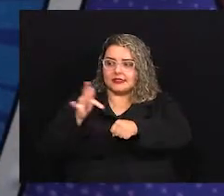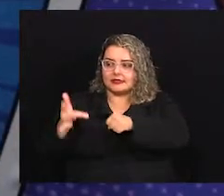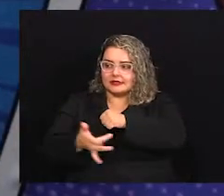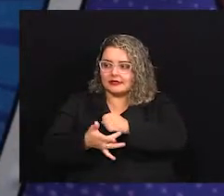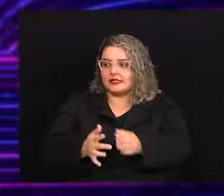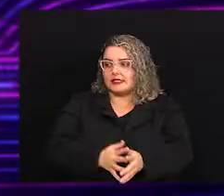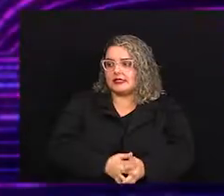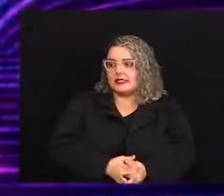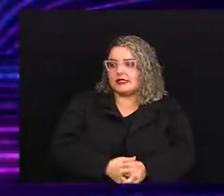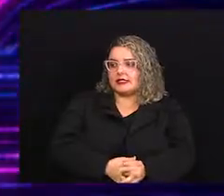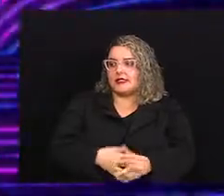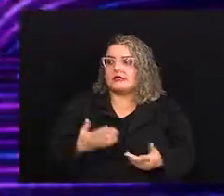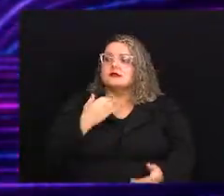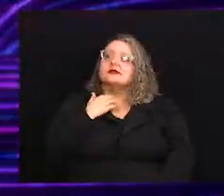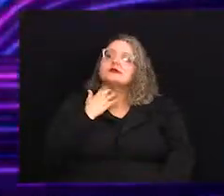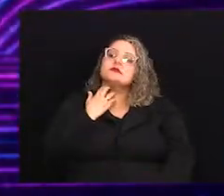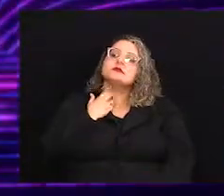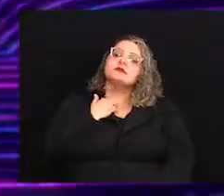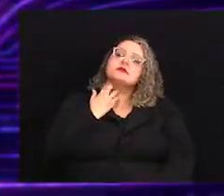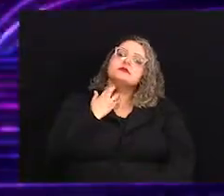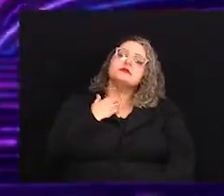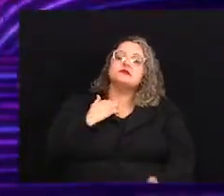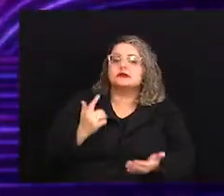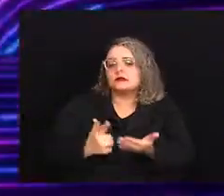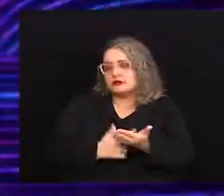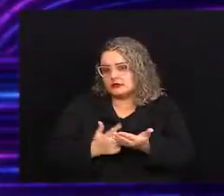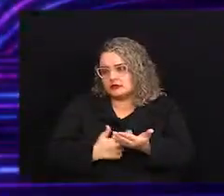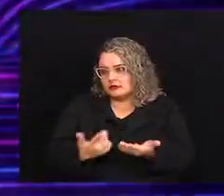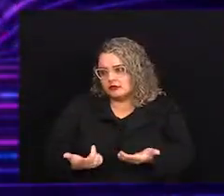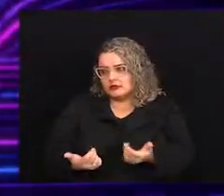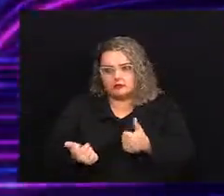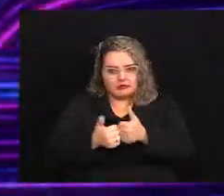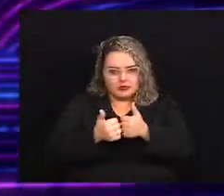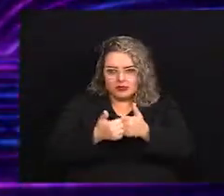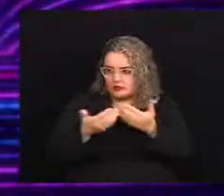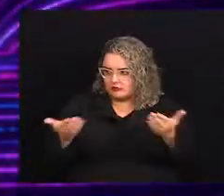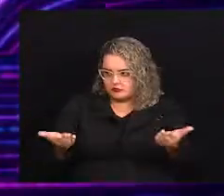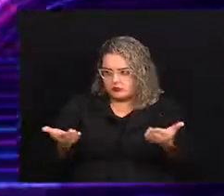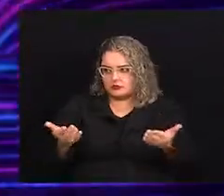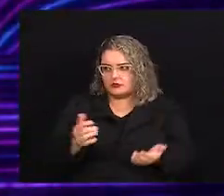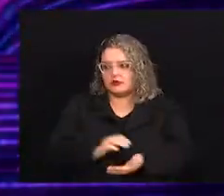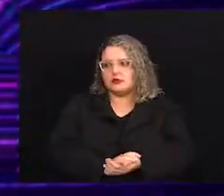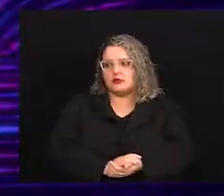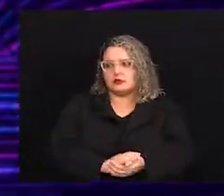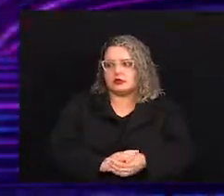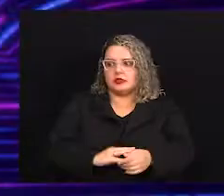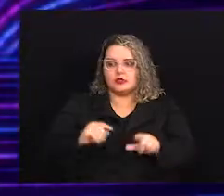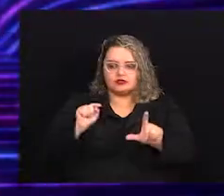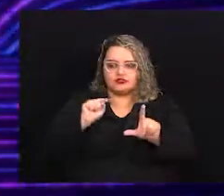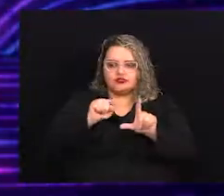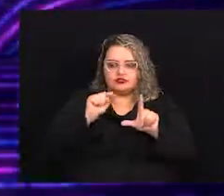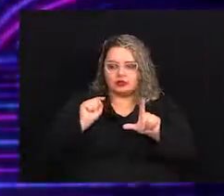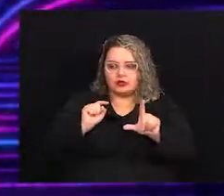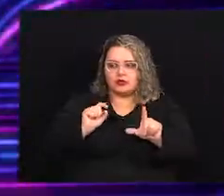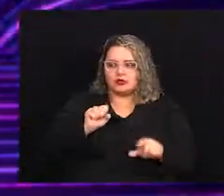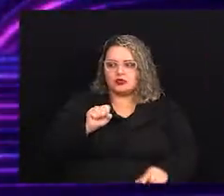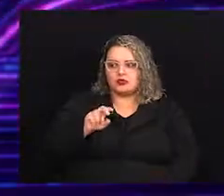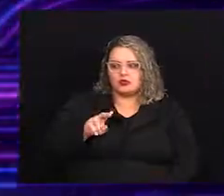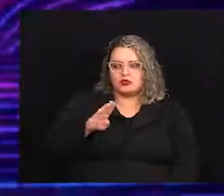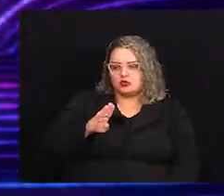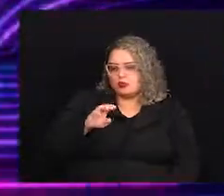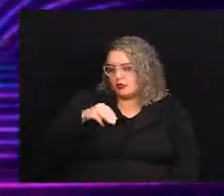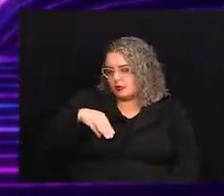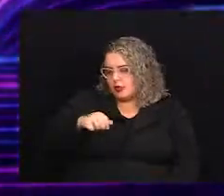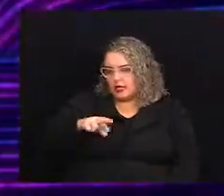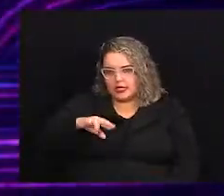sociais? Bom, o livro pode ser comprado numa livraria perto de você ou entrando, dando um clique, entra ali no Submarino,